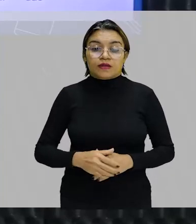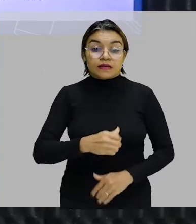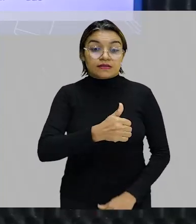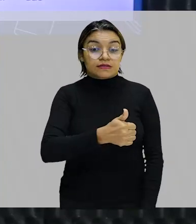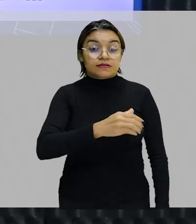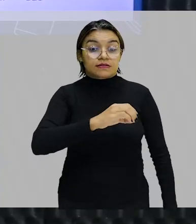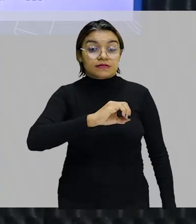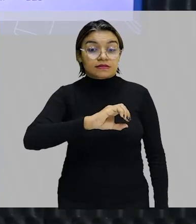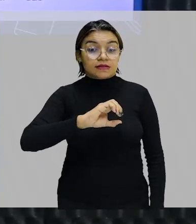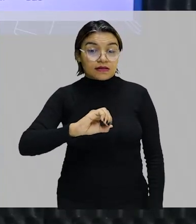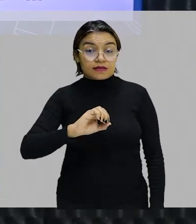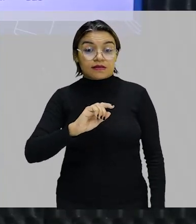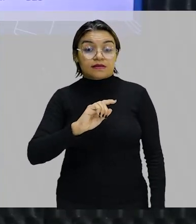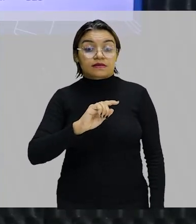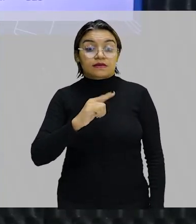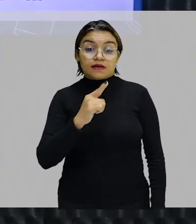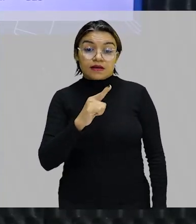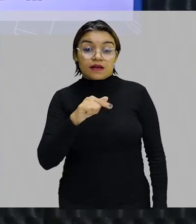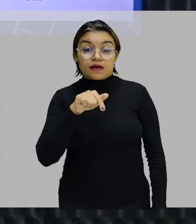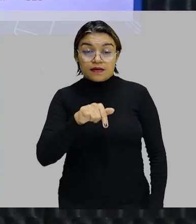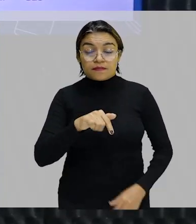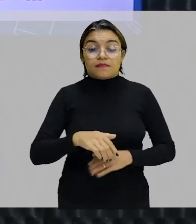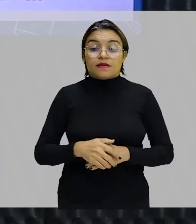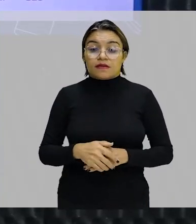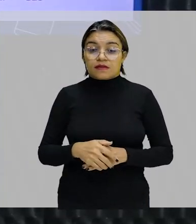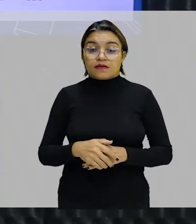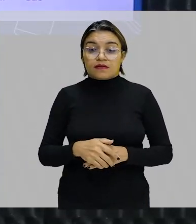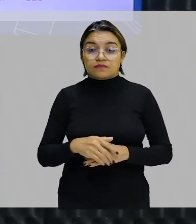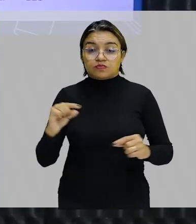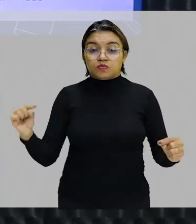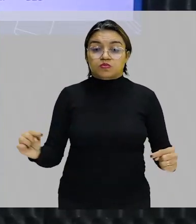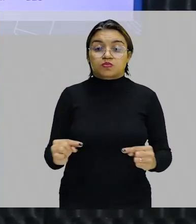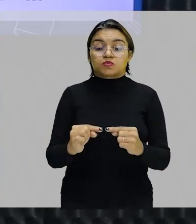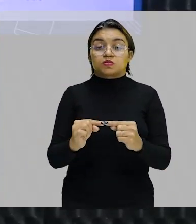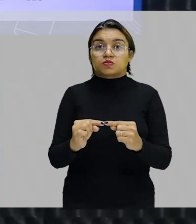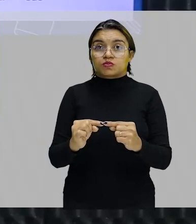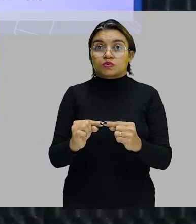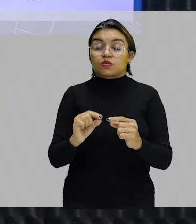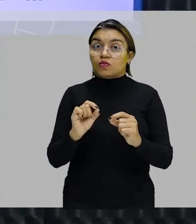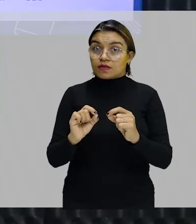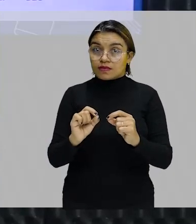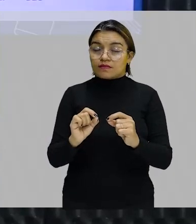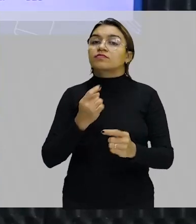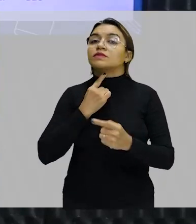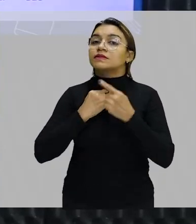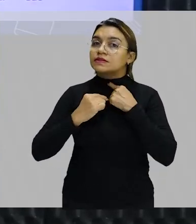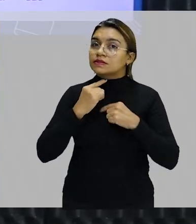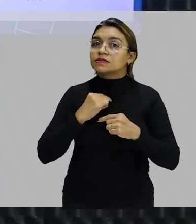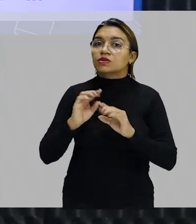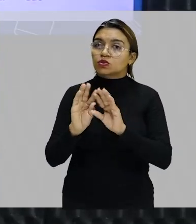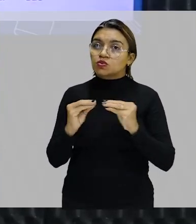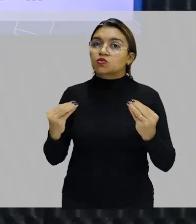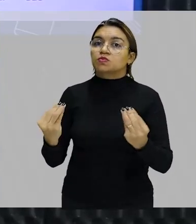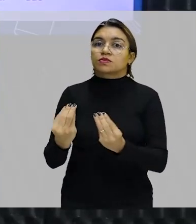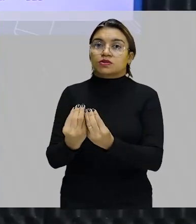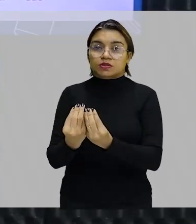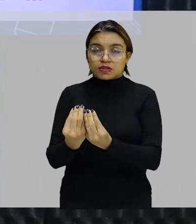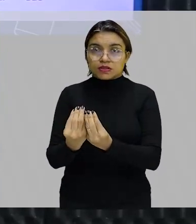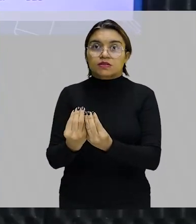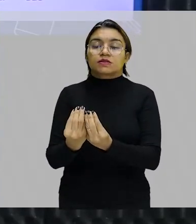parte vai corresponder ao que nós estamos buscando, desejando, certo? A substância pura, a